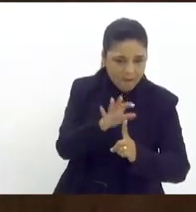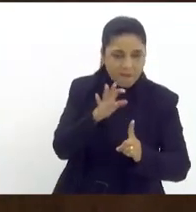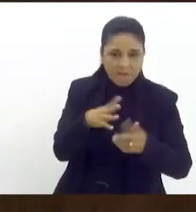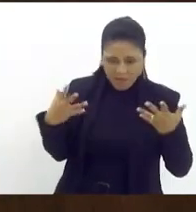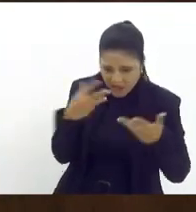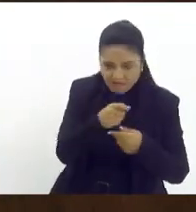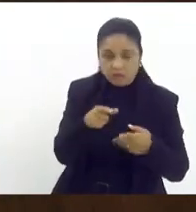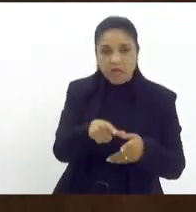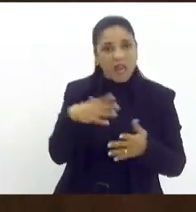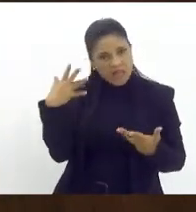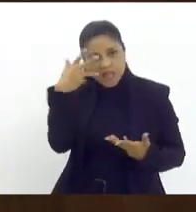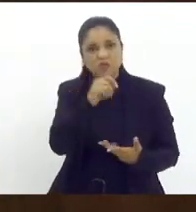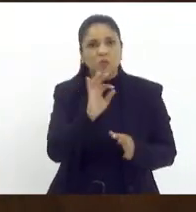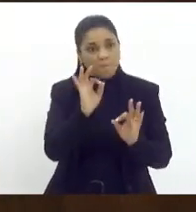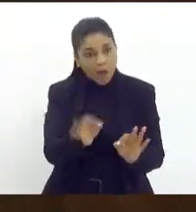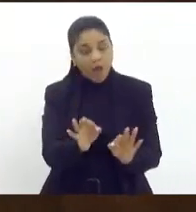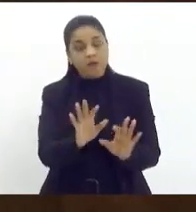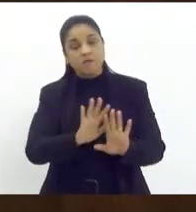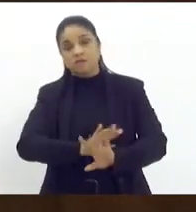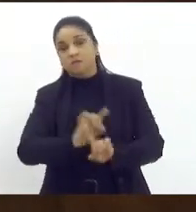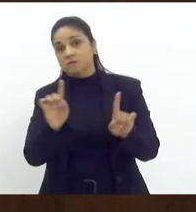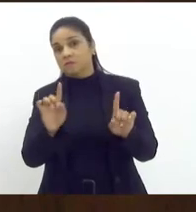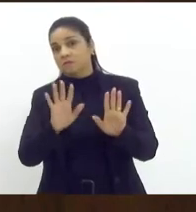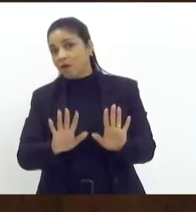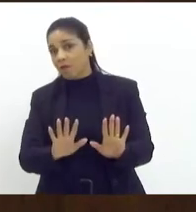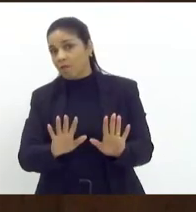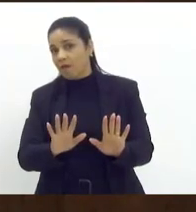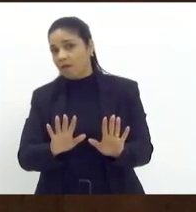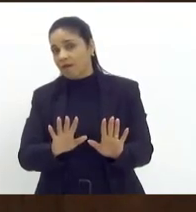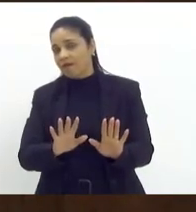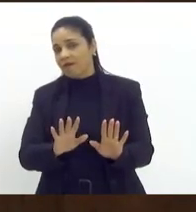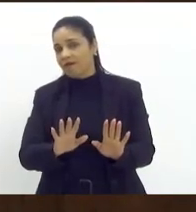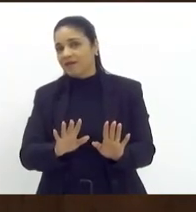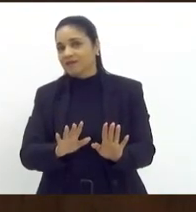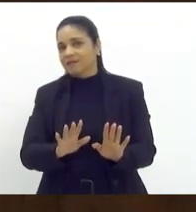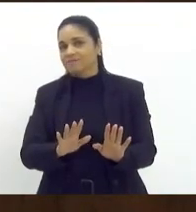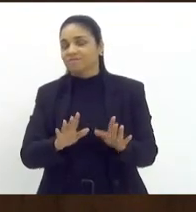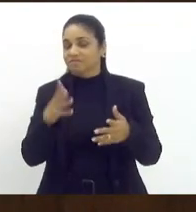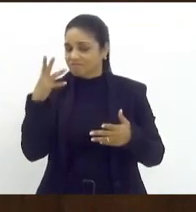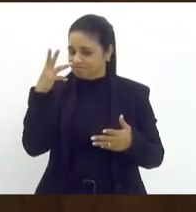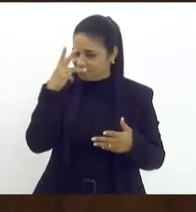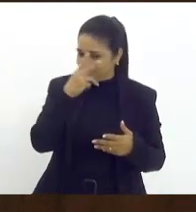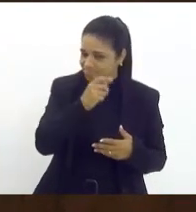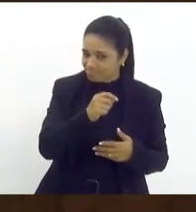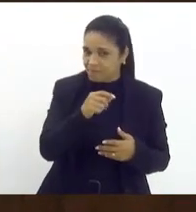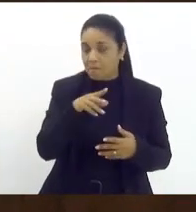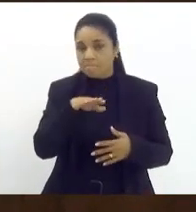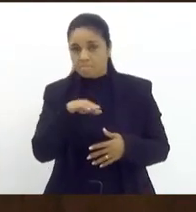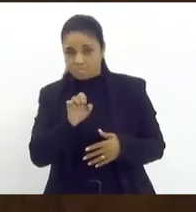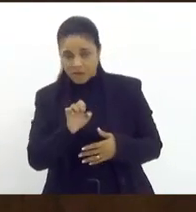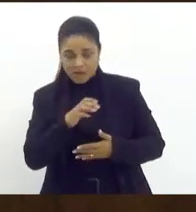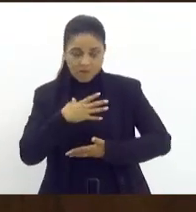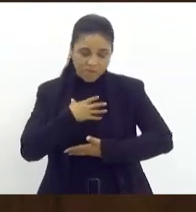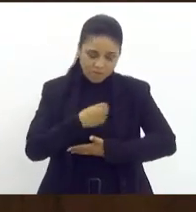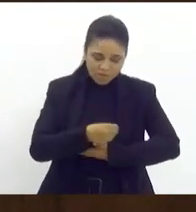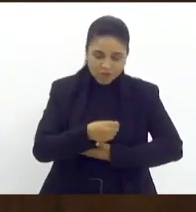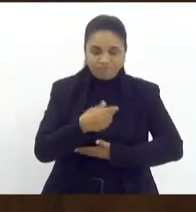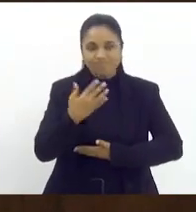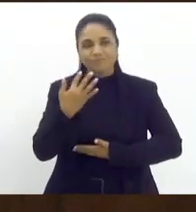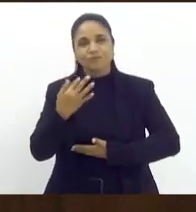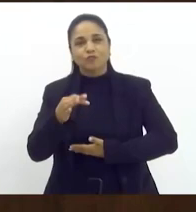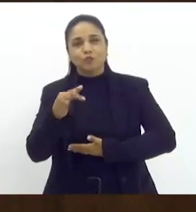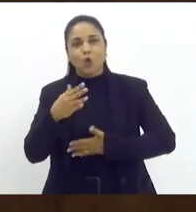é lindo mas por muitas vezes quase sempre é essa beleza na relação de mãe e filho é muito dolorosa